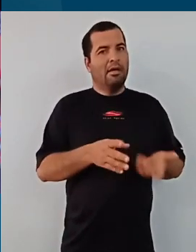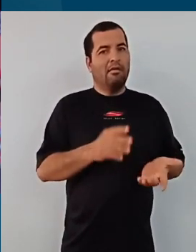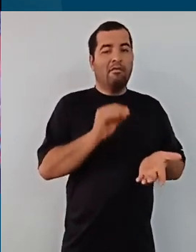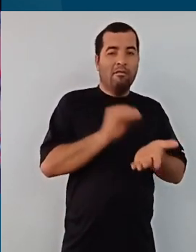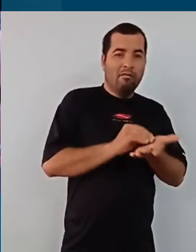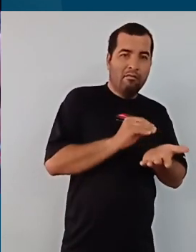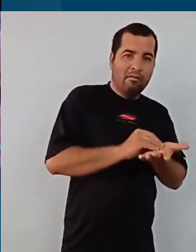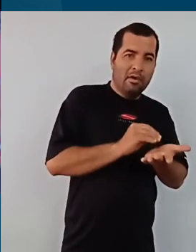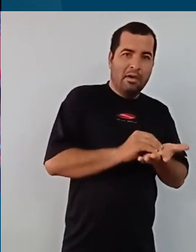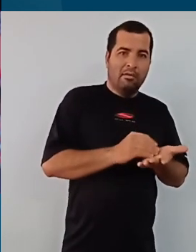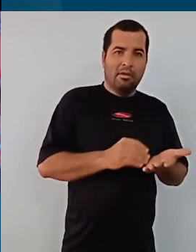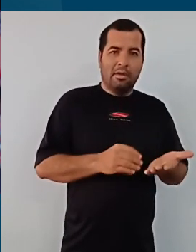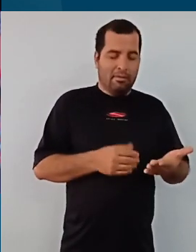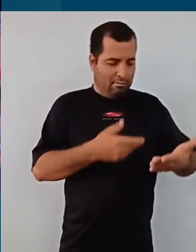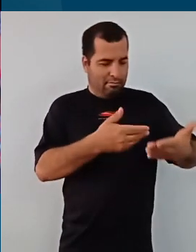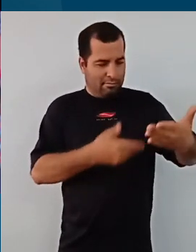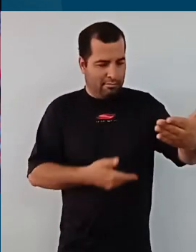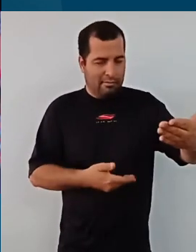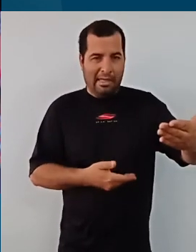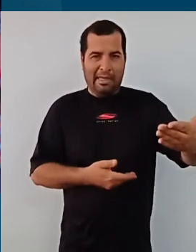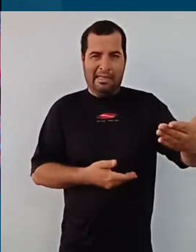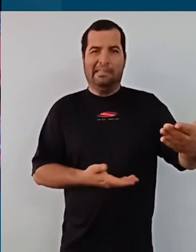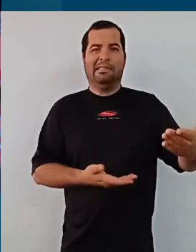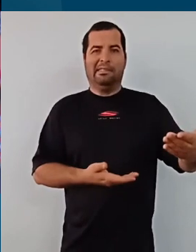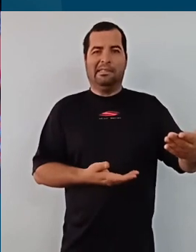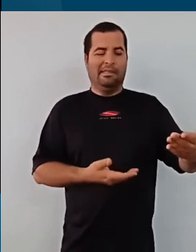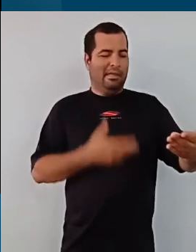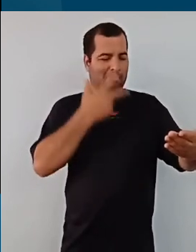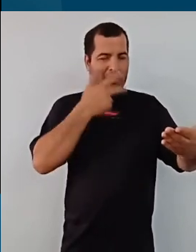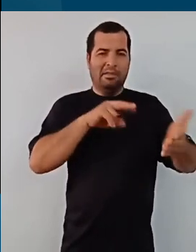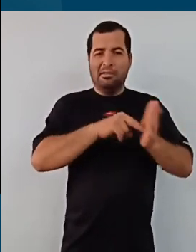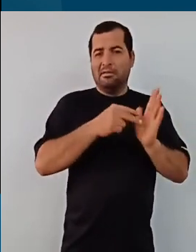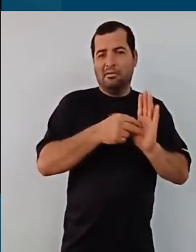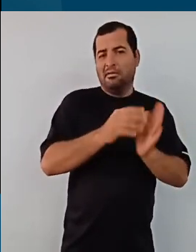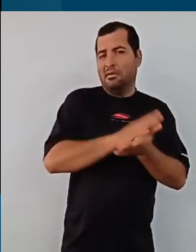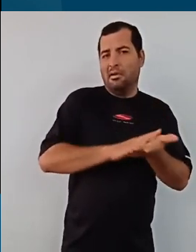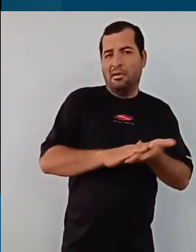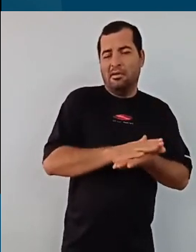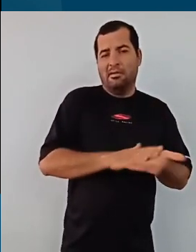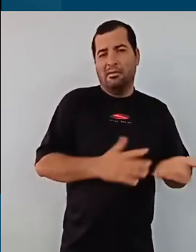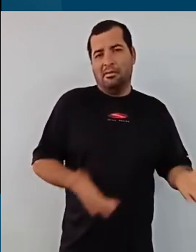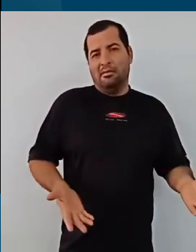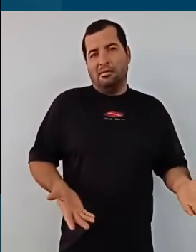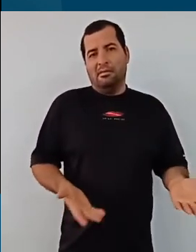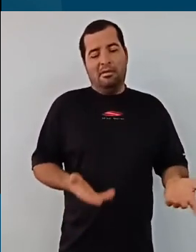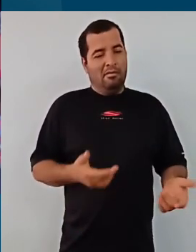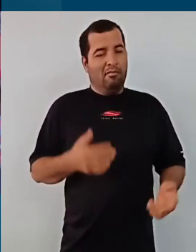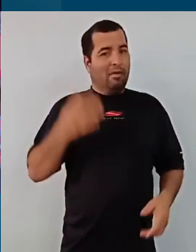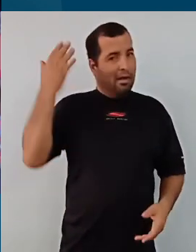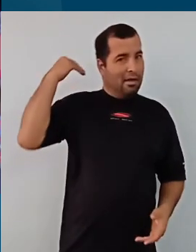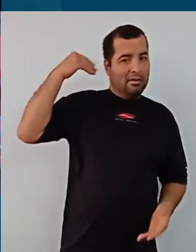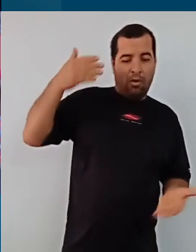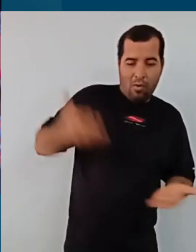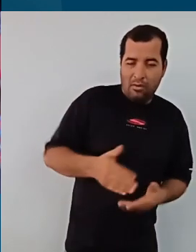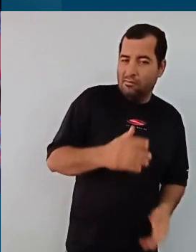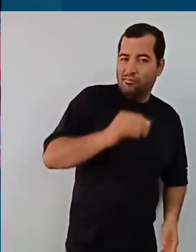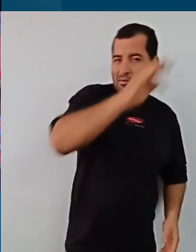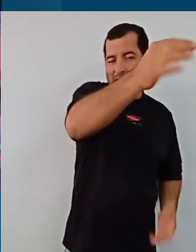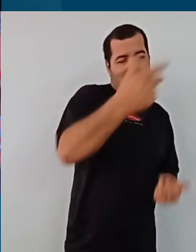resultados que não dizem muita coisa, né? Não dizem, não diziam e não dirão. E não vão ter,